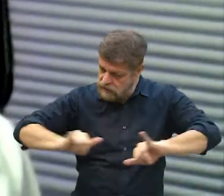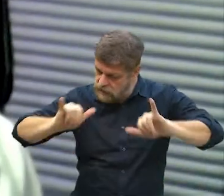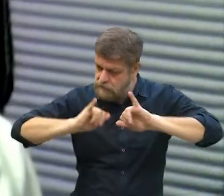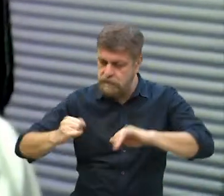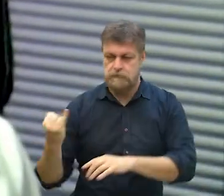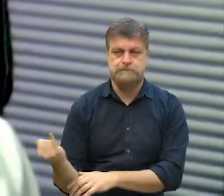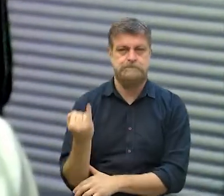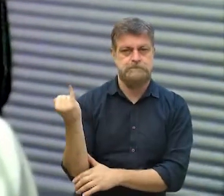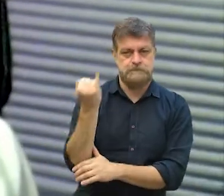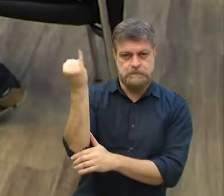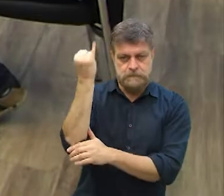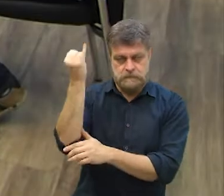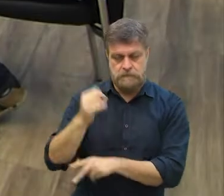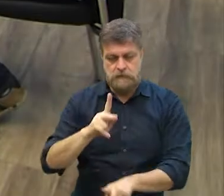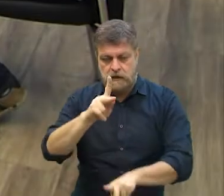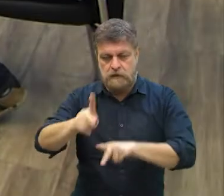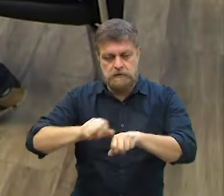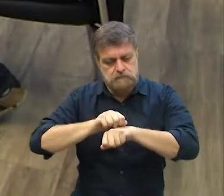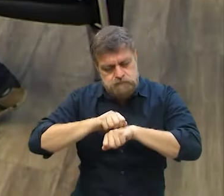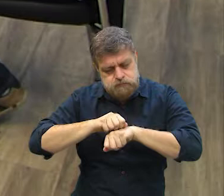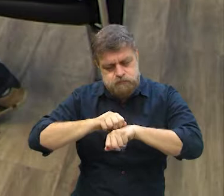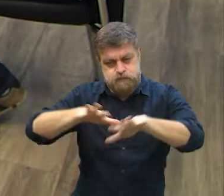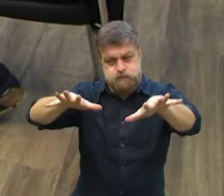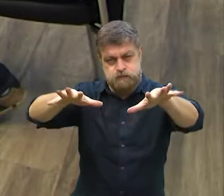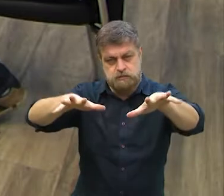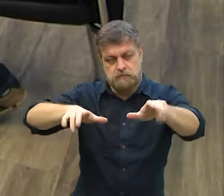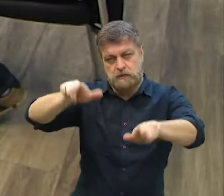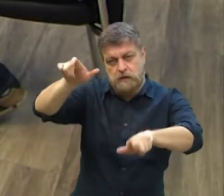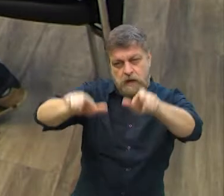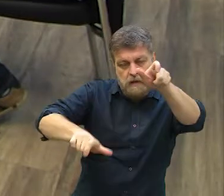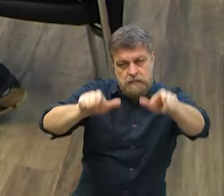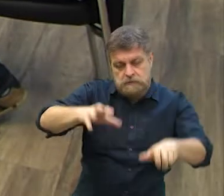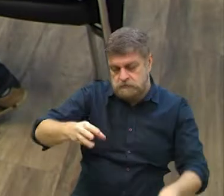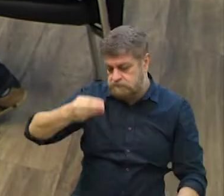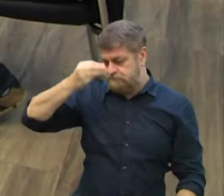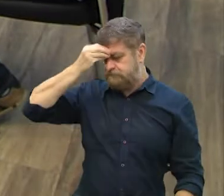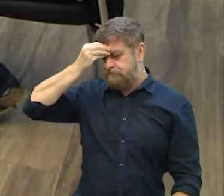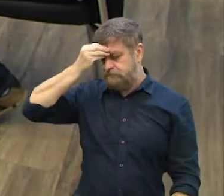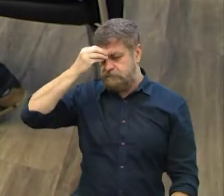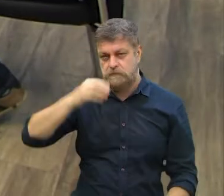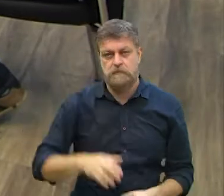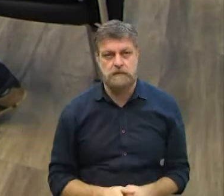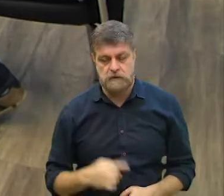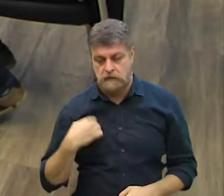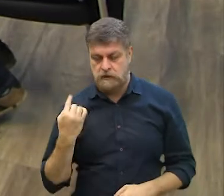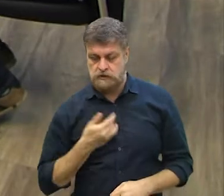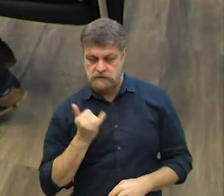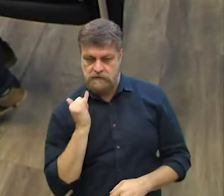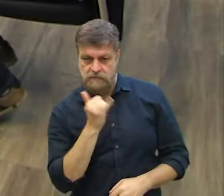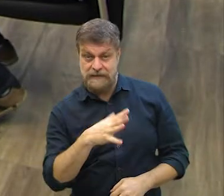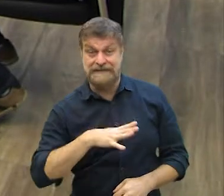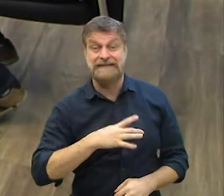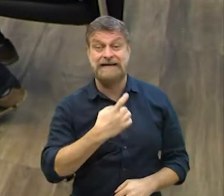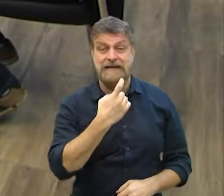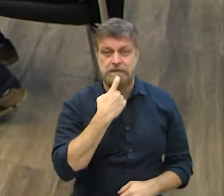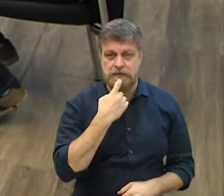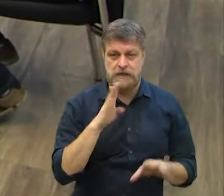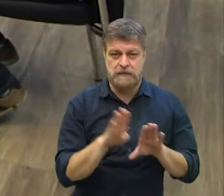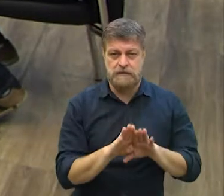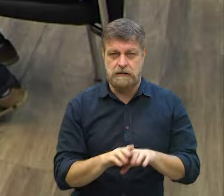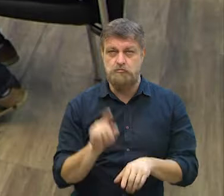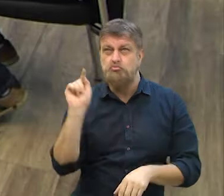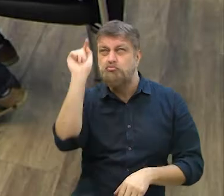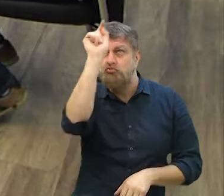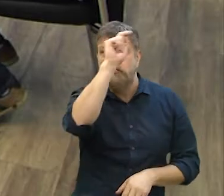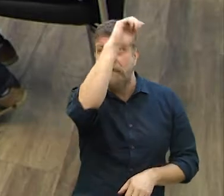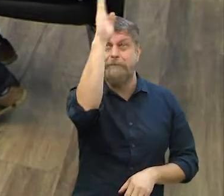tem que fazer as campanhas. Popularizar, né, para que isso chegue para em todos os cantos, né? A gente está falando da cidade de Campinas,